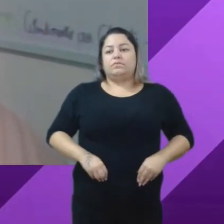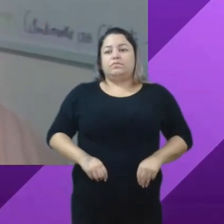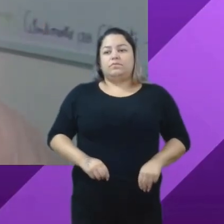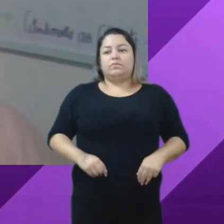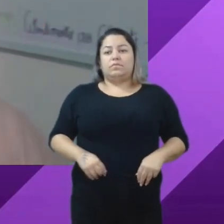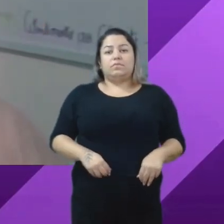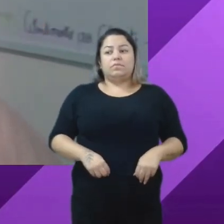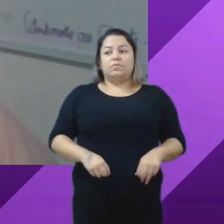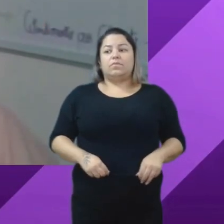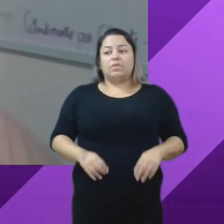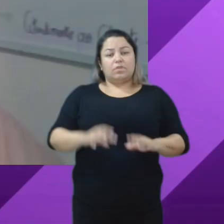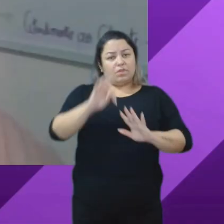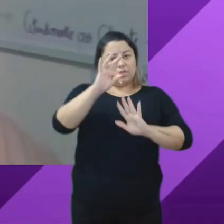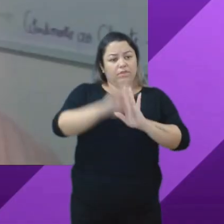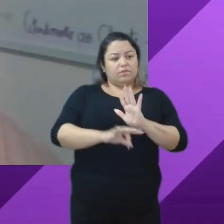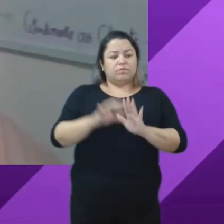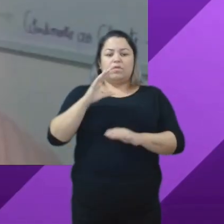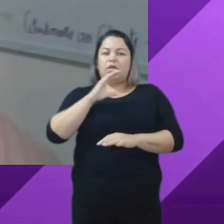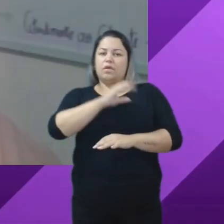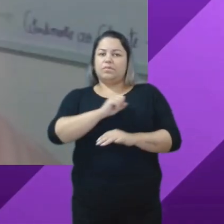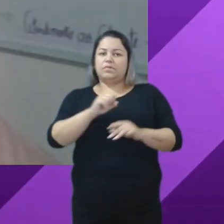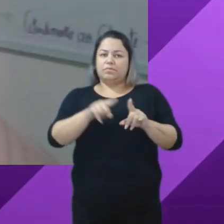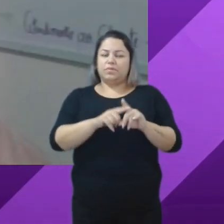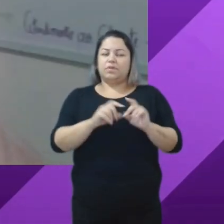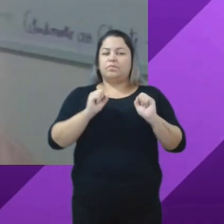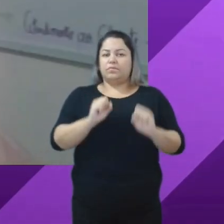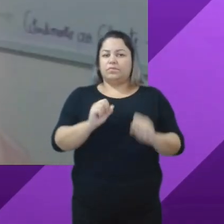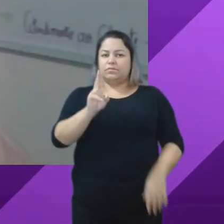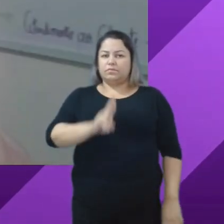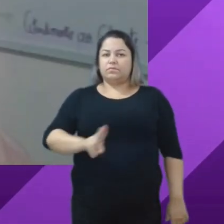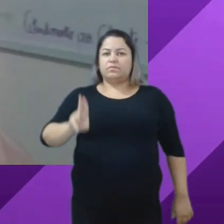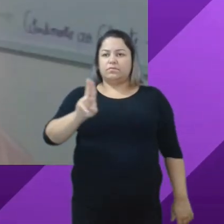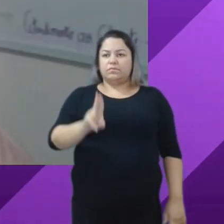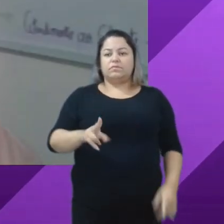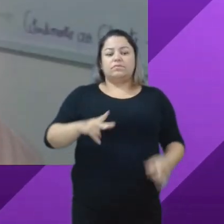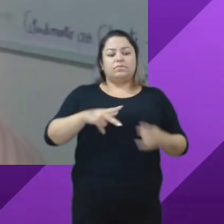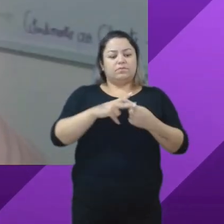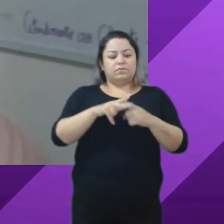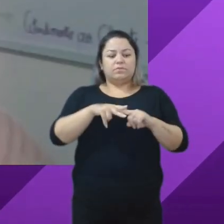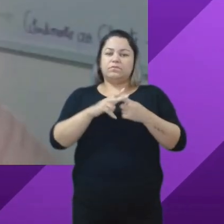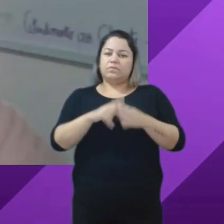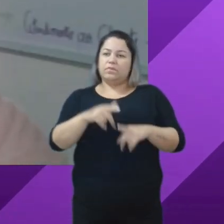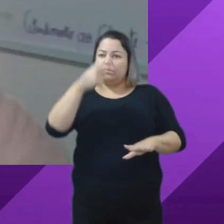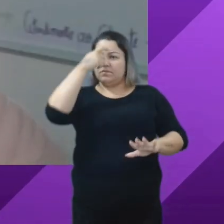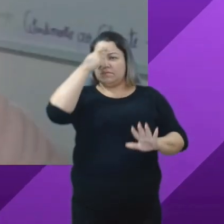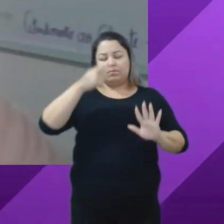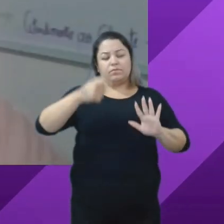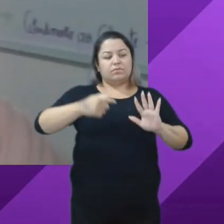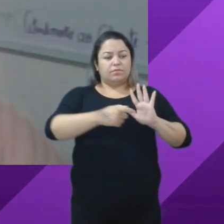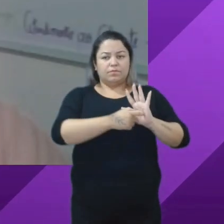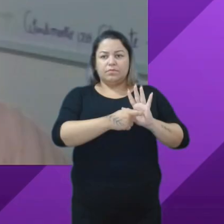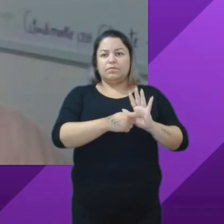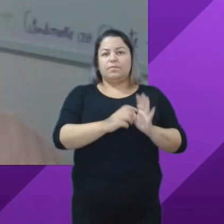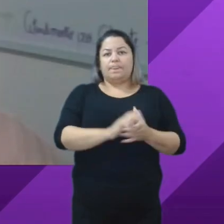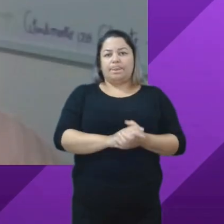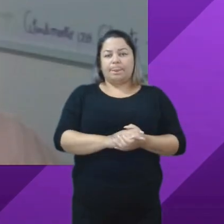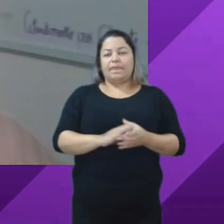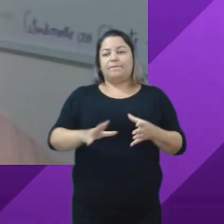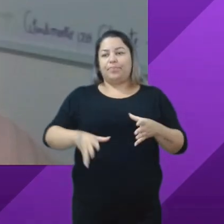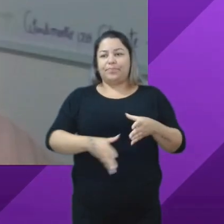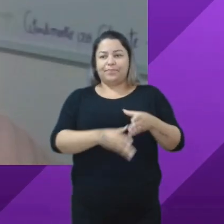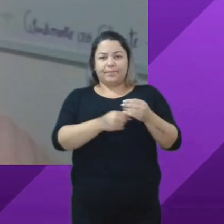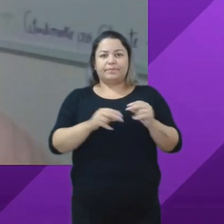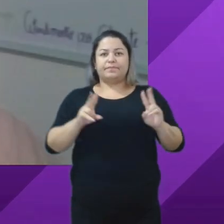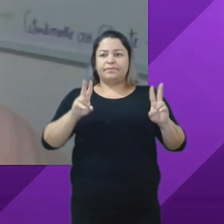textos rápidos, e tudo isso a gente pode utilizar ferramentas de inteligência artificial, e é isso que a gente meio trouxe nessa